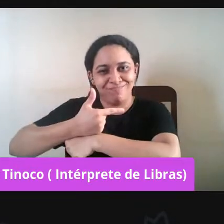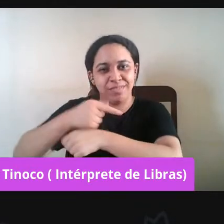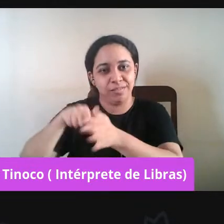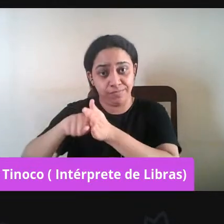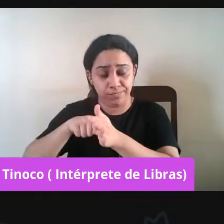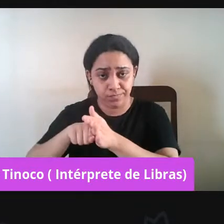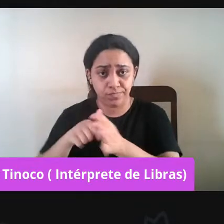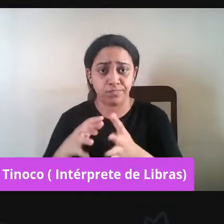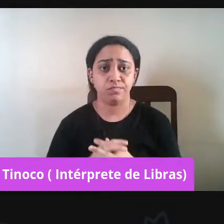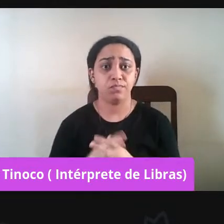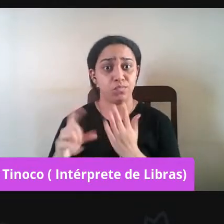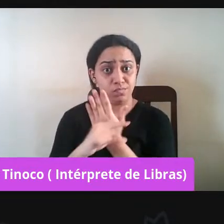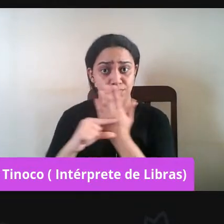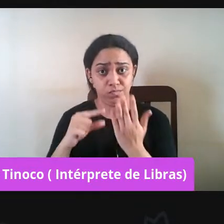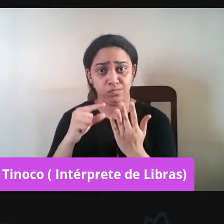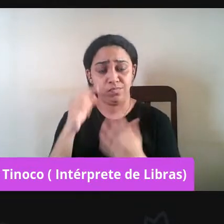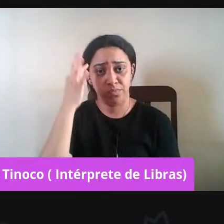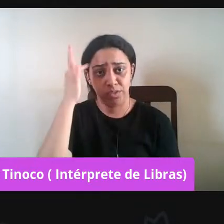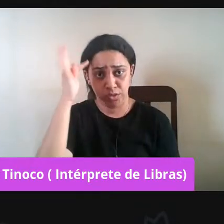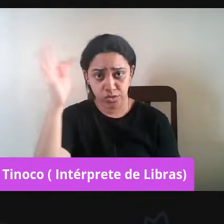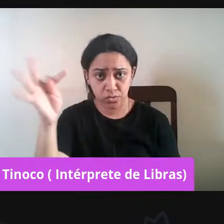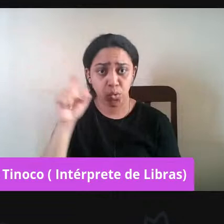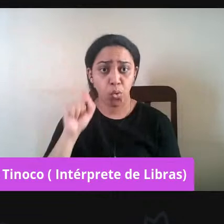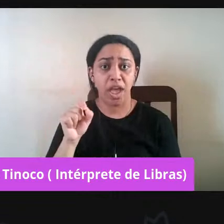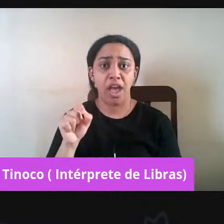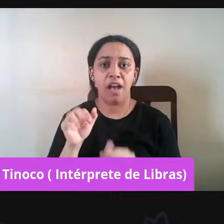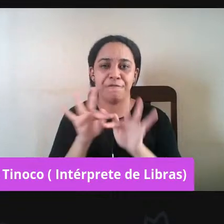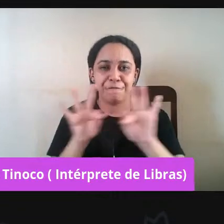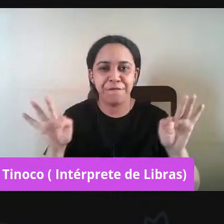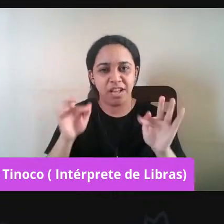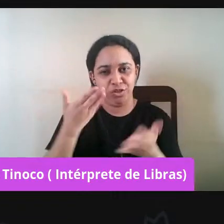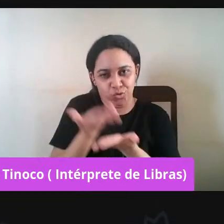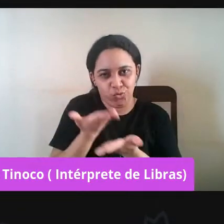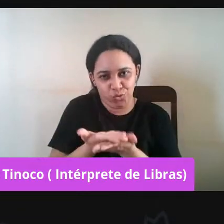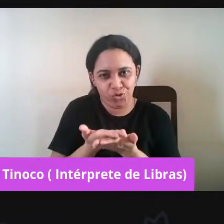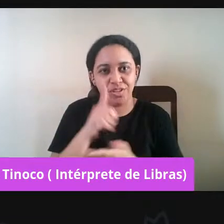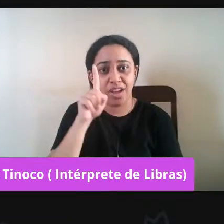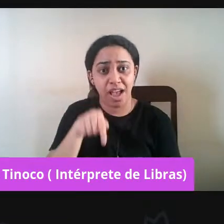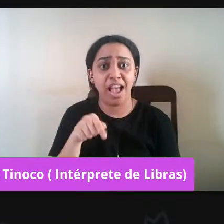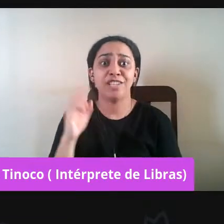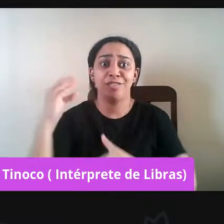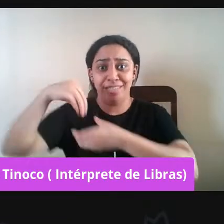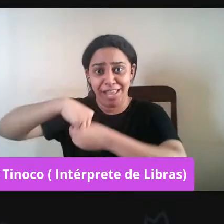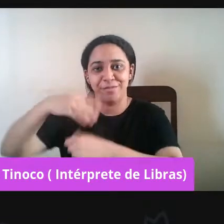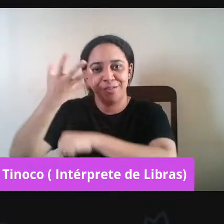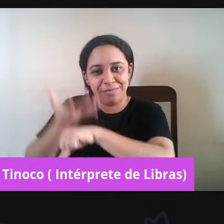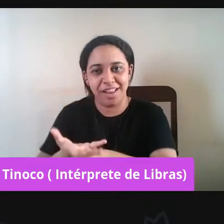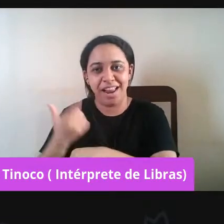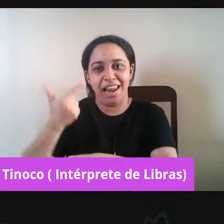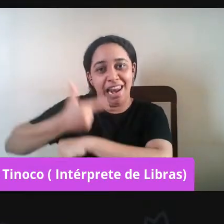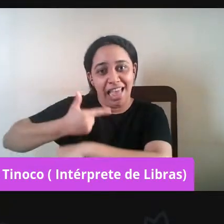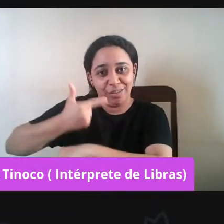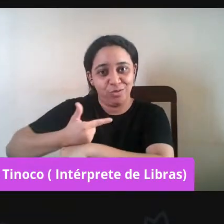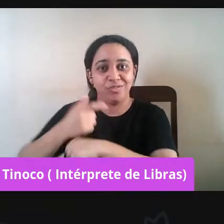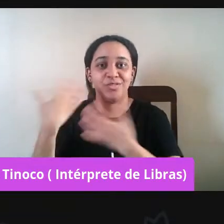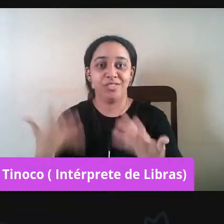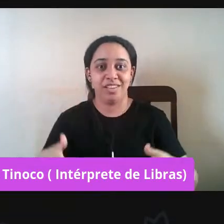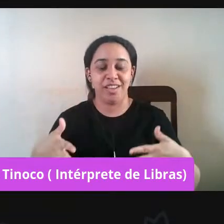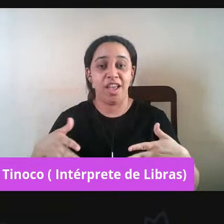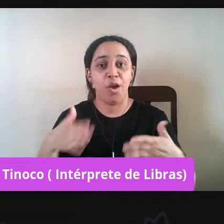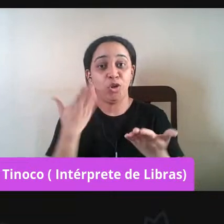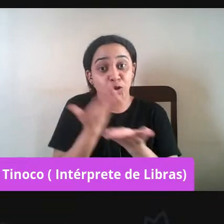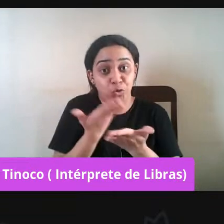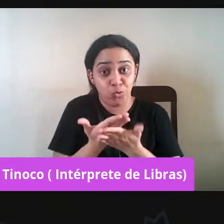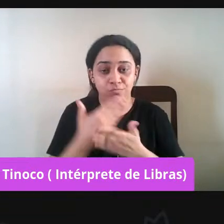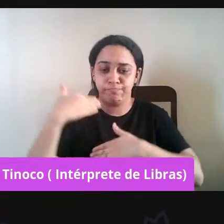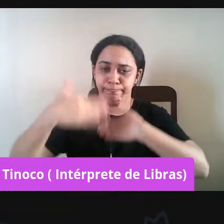o seguinte: considera que a fraseologia é uma disciplina da lexicologia, modificando sua opinião a partir dos estudos desenvolvidos,